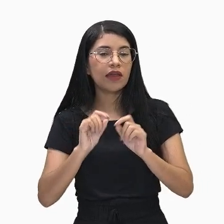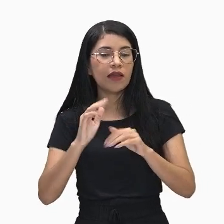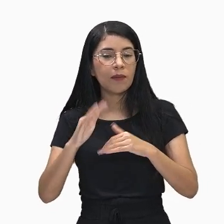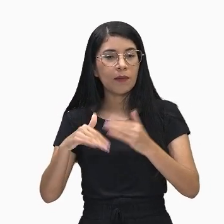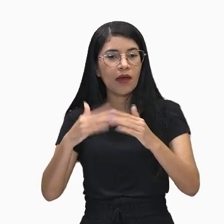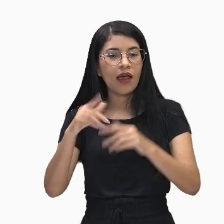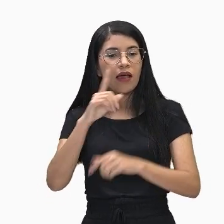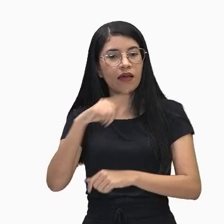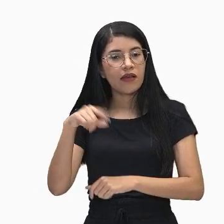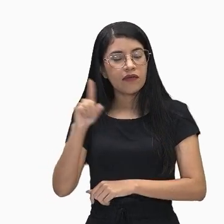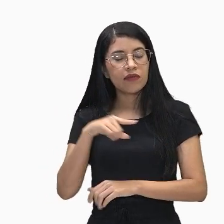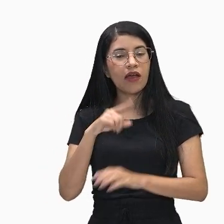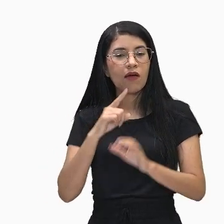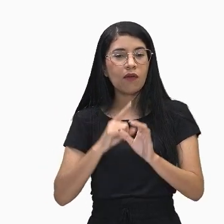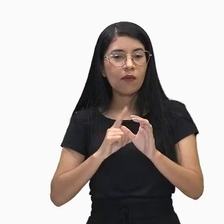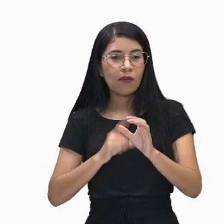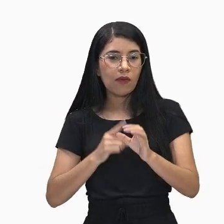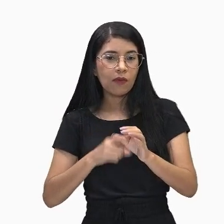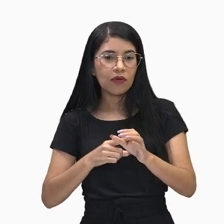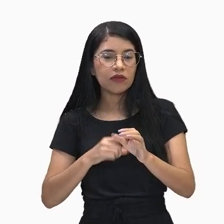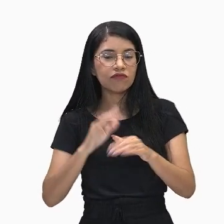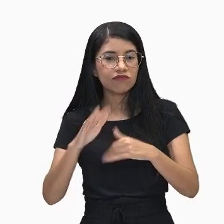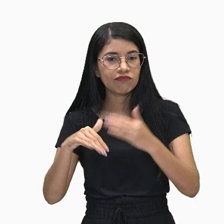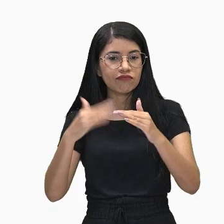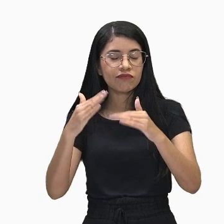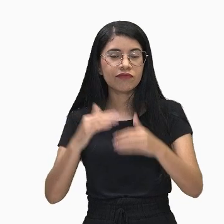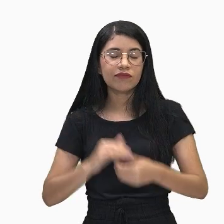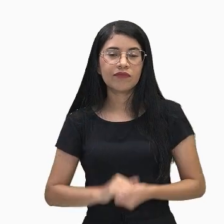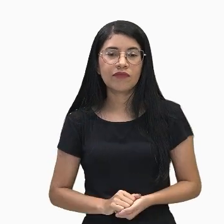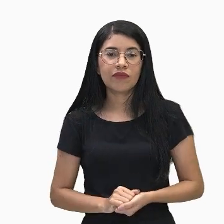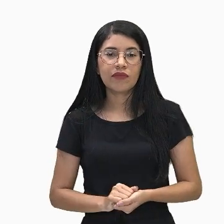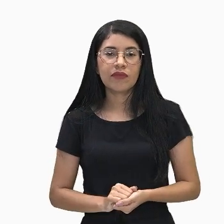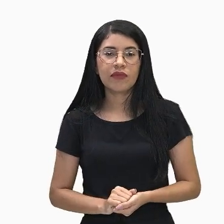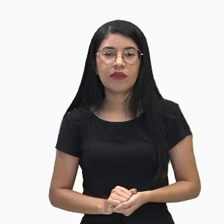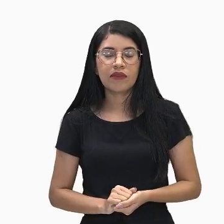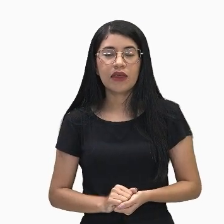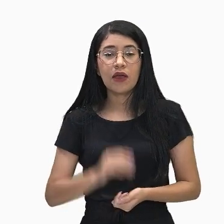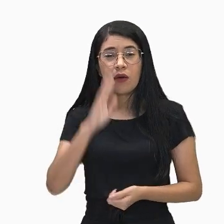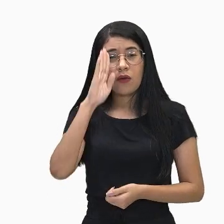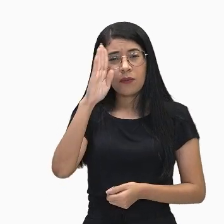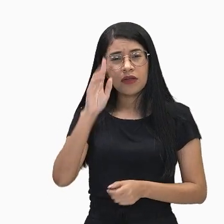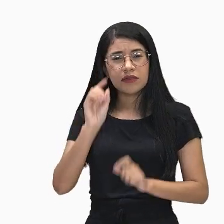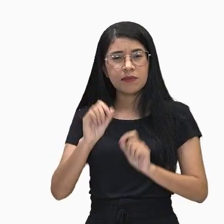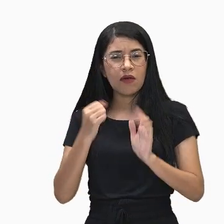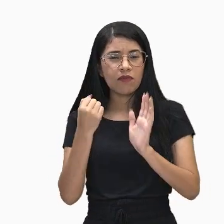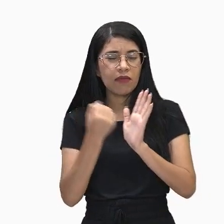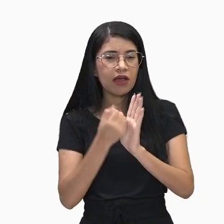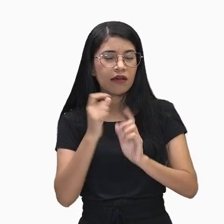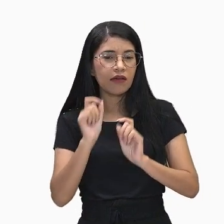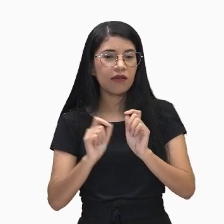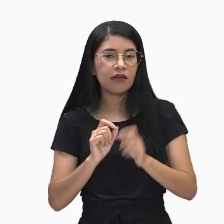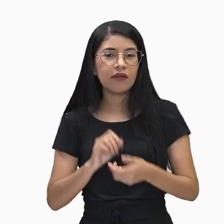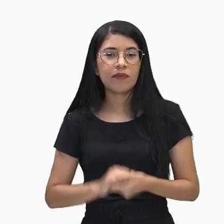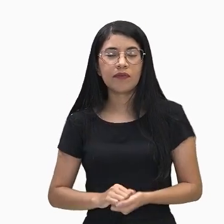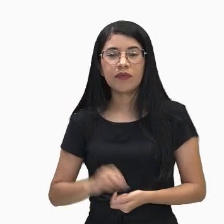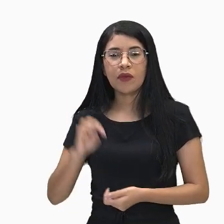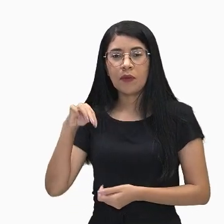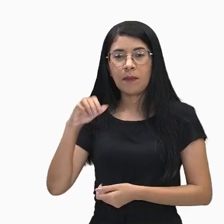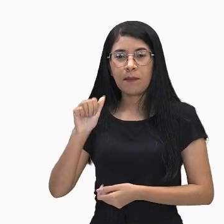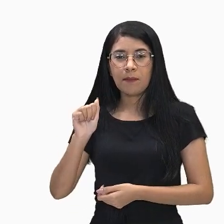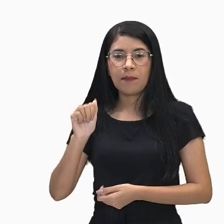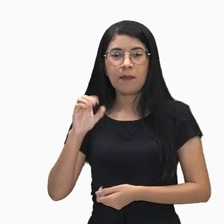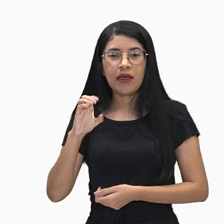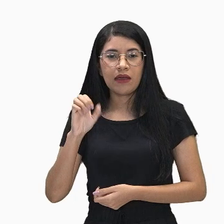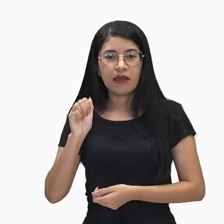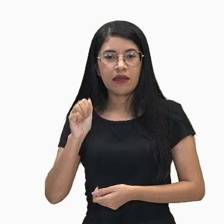do comunismo. E o mais emblemático que eu vou trazer para vocês é o chamado macartismo. O que